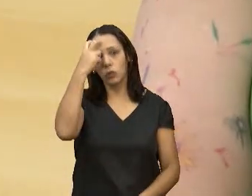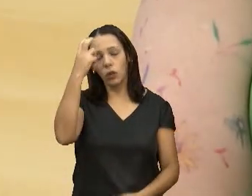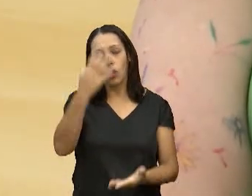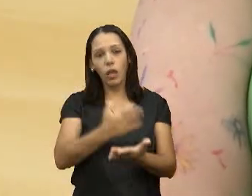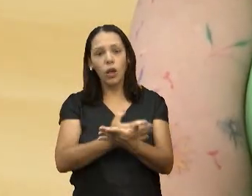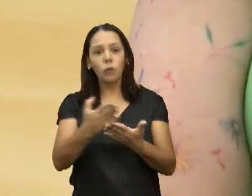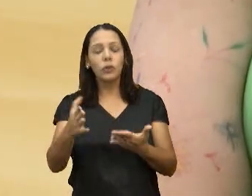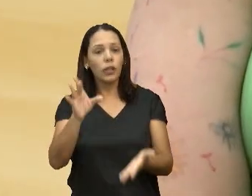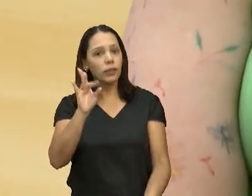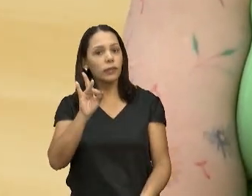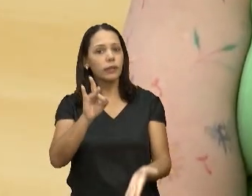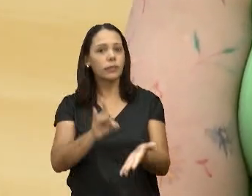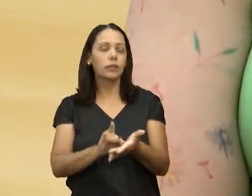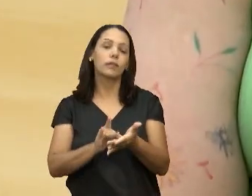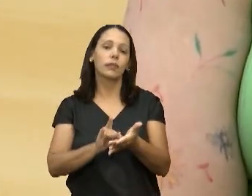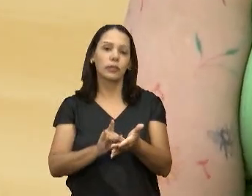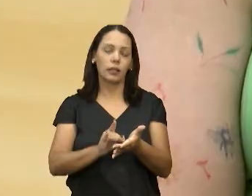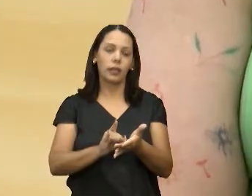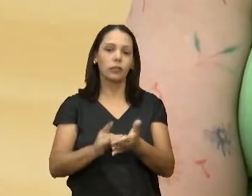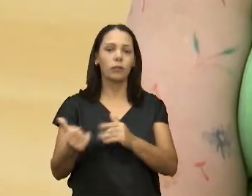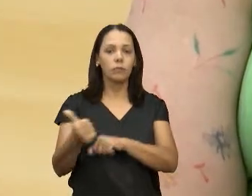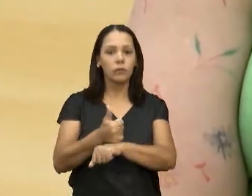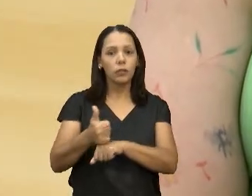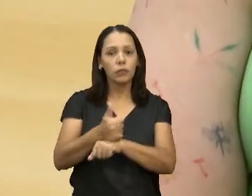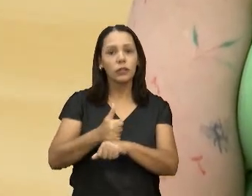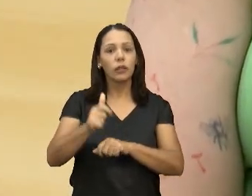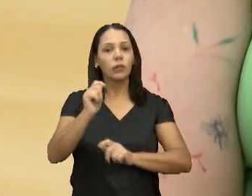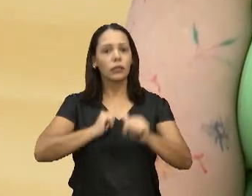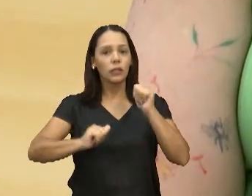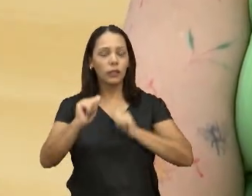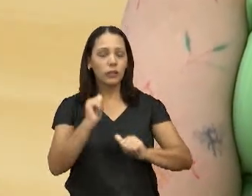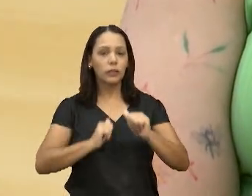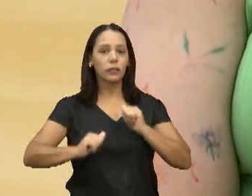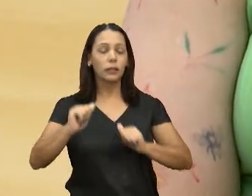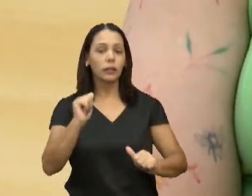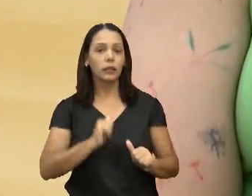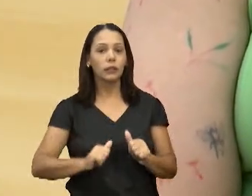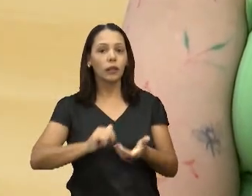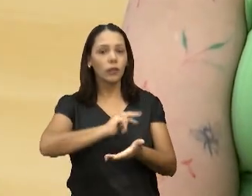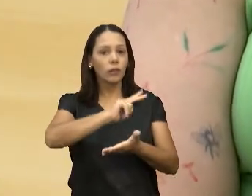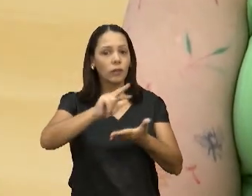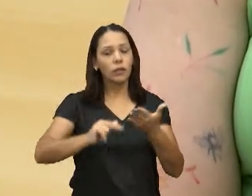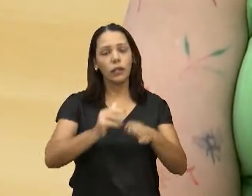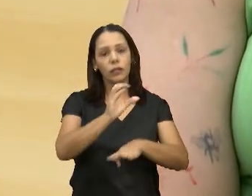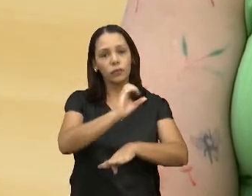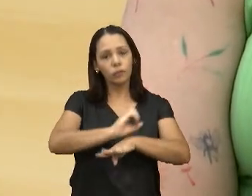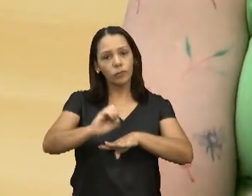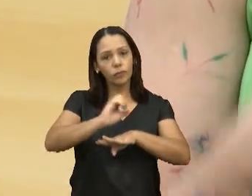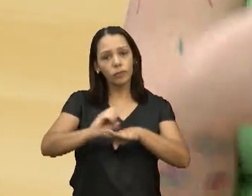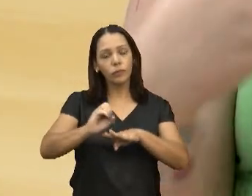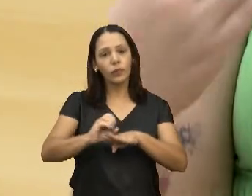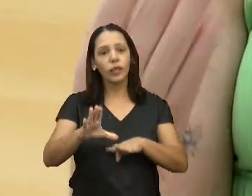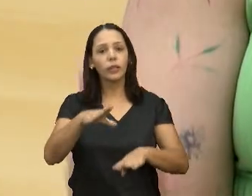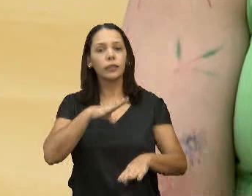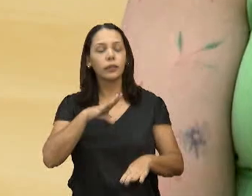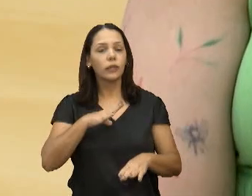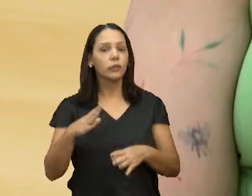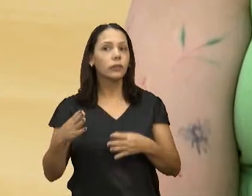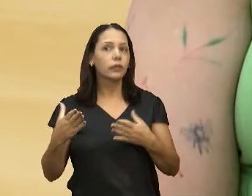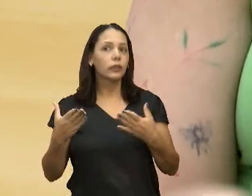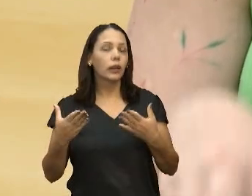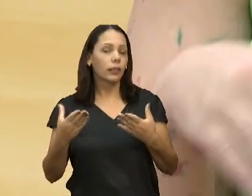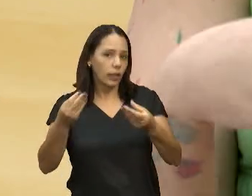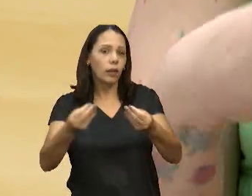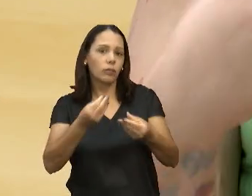comecei realmente a carreira de atriz, de artista, né? Com diversas oficinas que o município fornecia, e